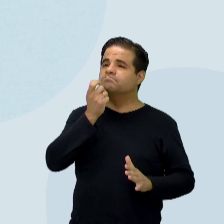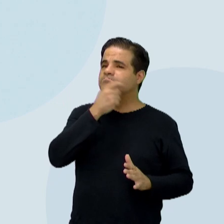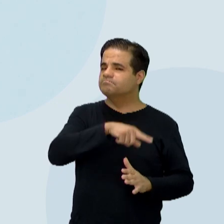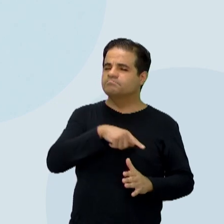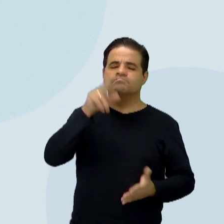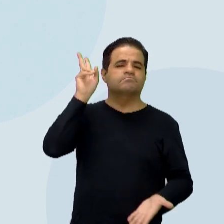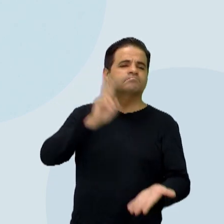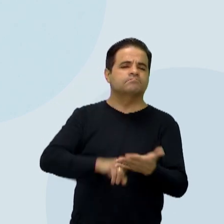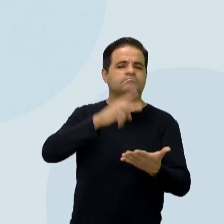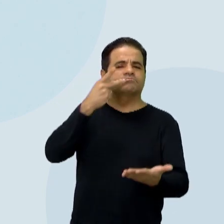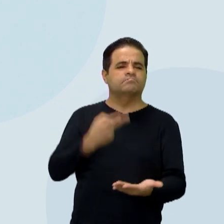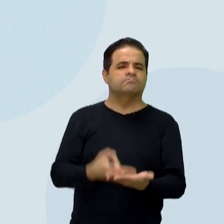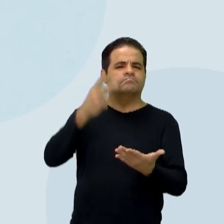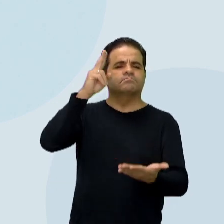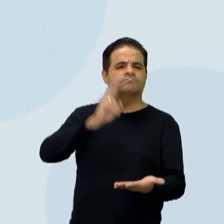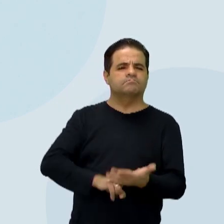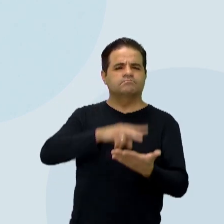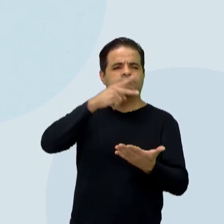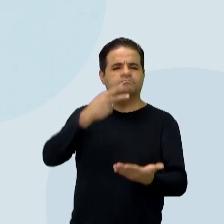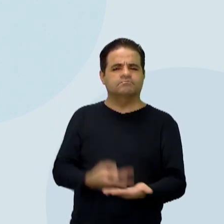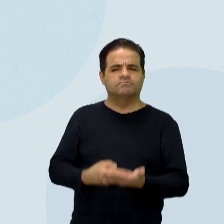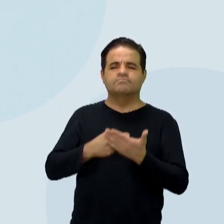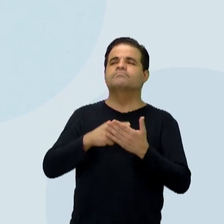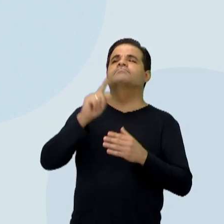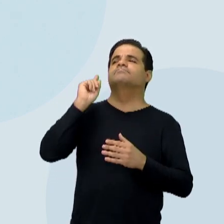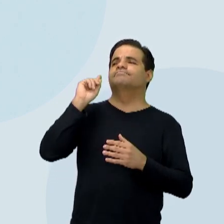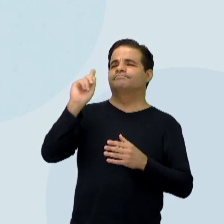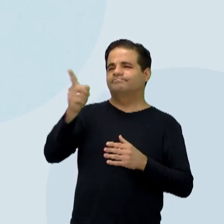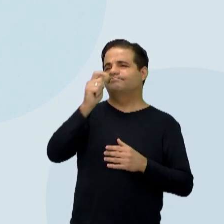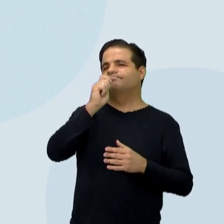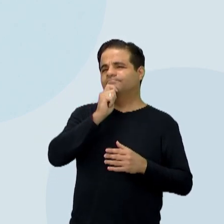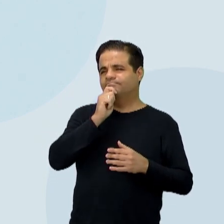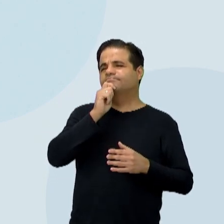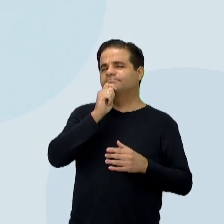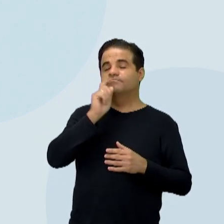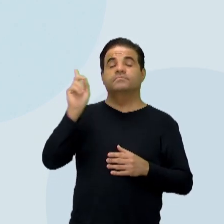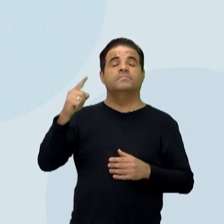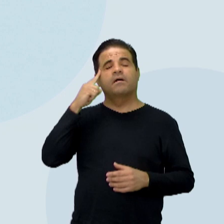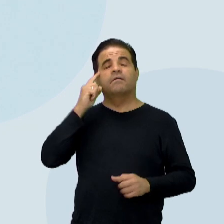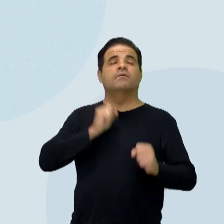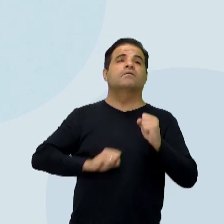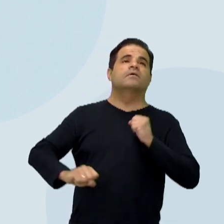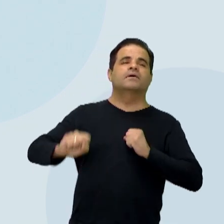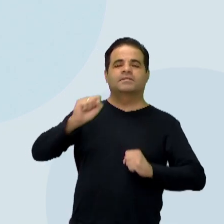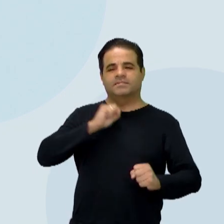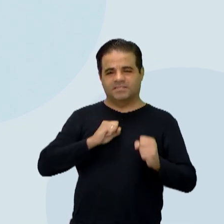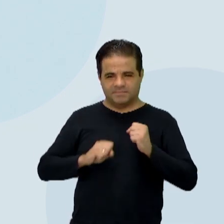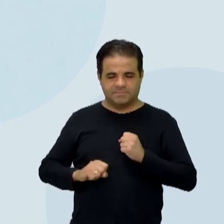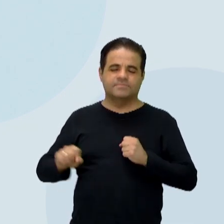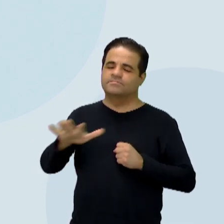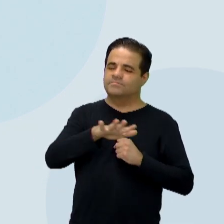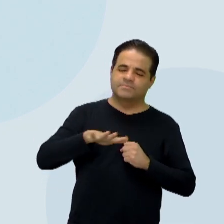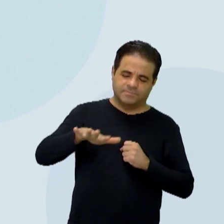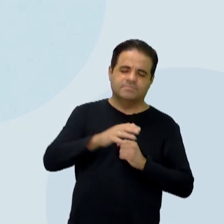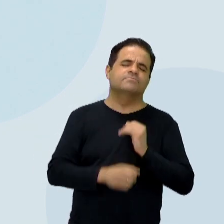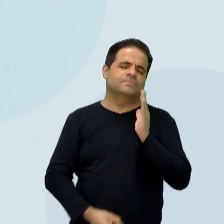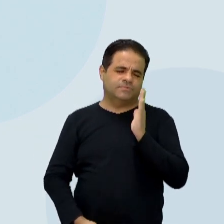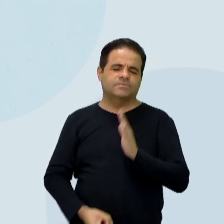na interpretação. Por isso que a gente fala de humor nos quadrinhos, é exatamente por causa disso. Essa quebra de expectativa que é